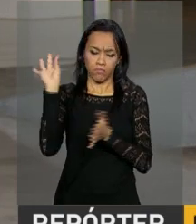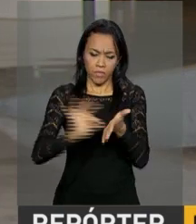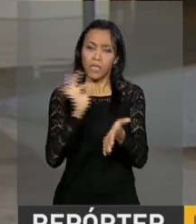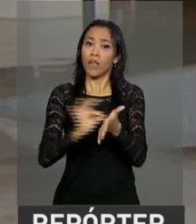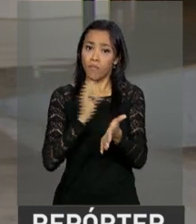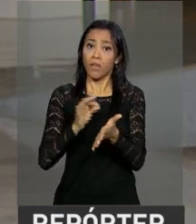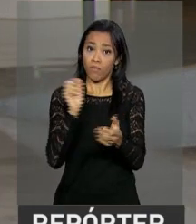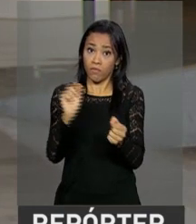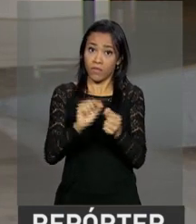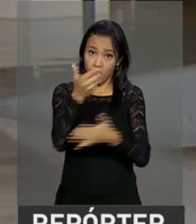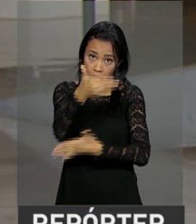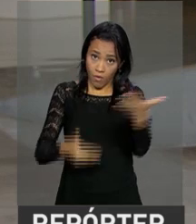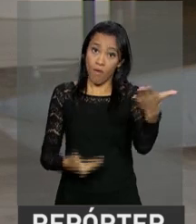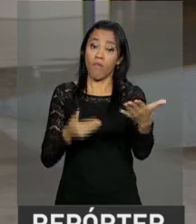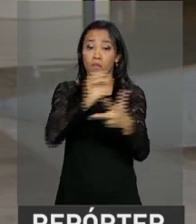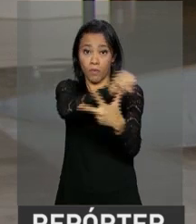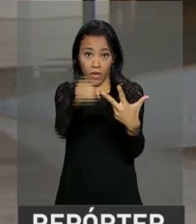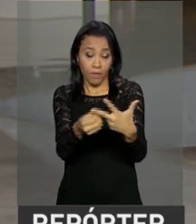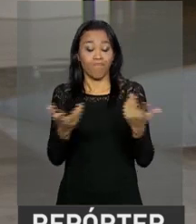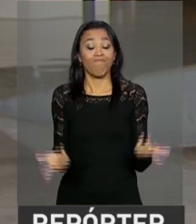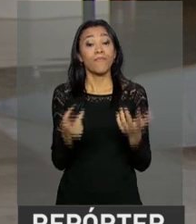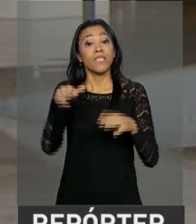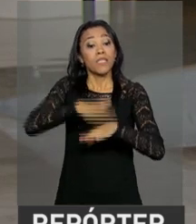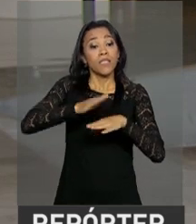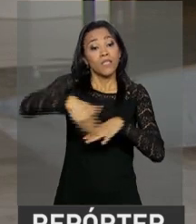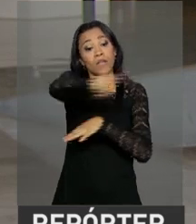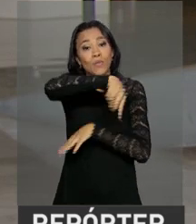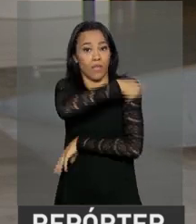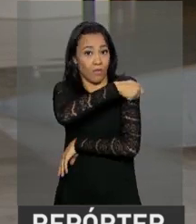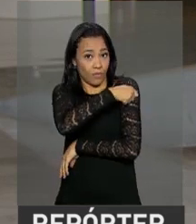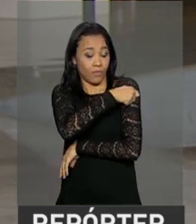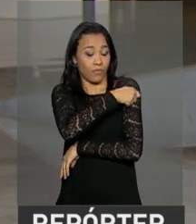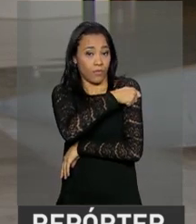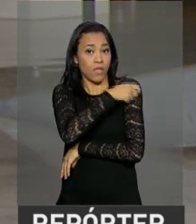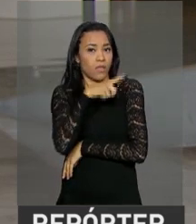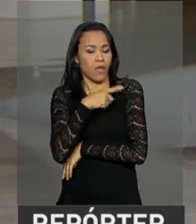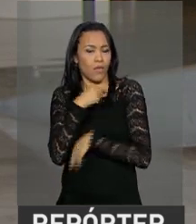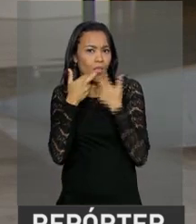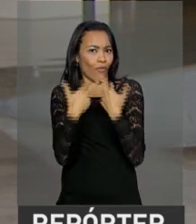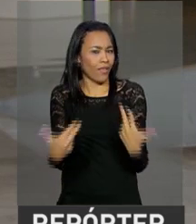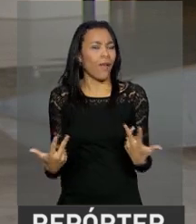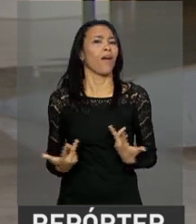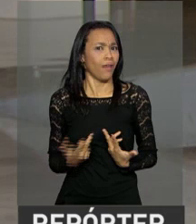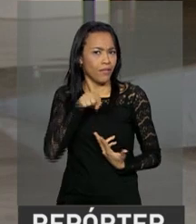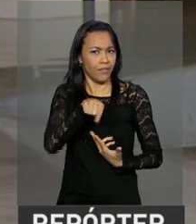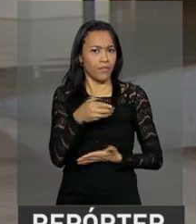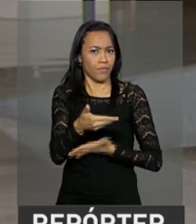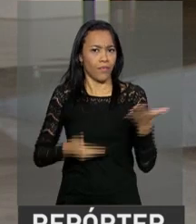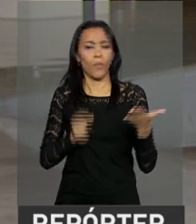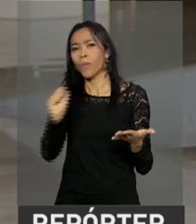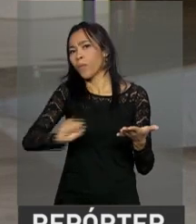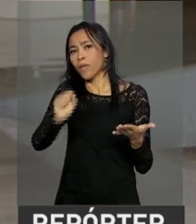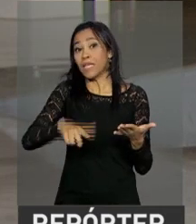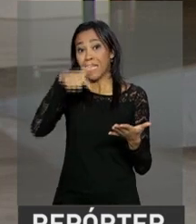inscreveram no simulado Hora do Enem. E, Renata, os estudantes, eles tem uma novidade agora nessa edição. A novidade